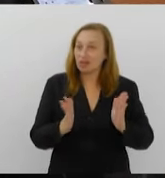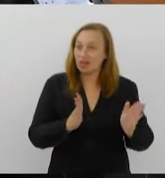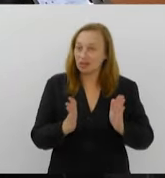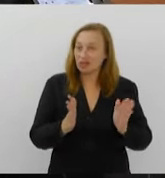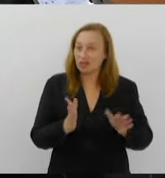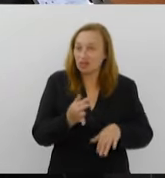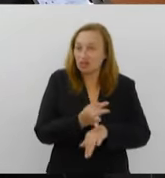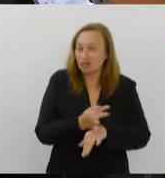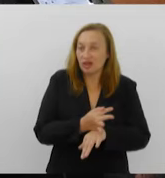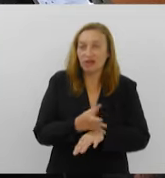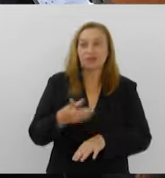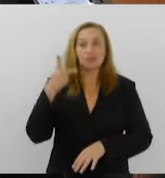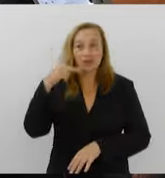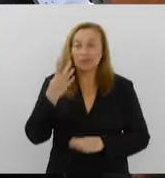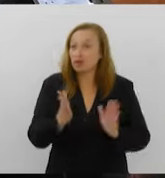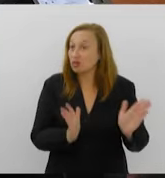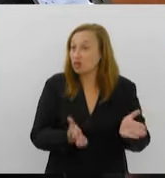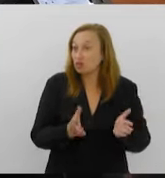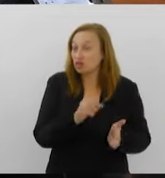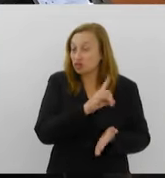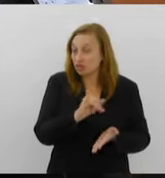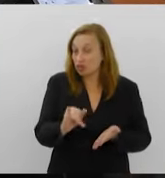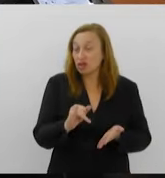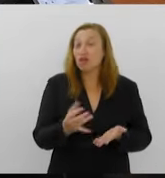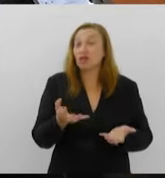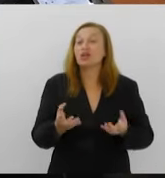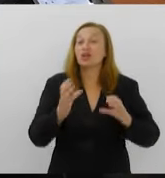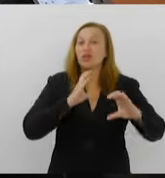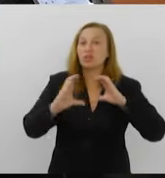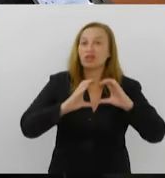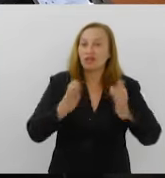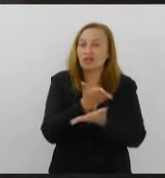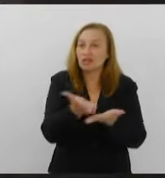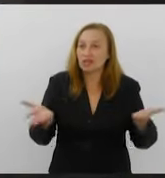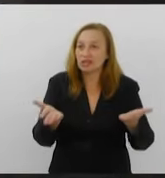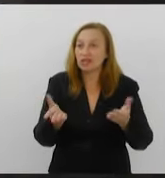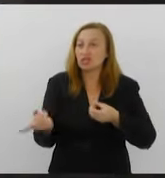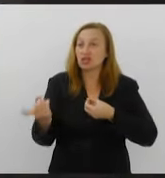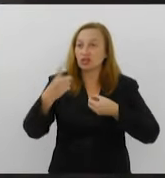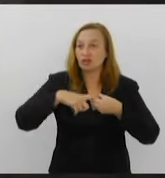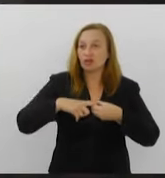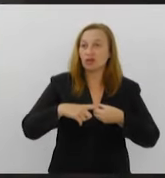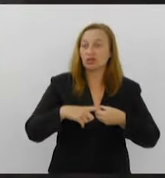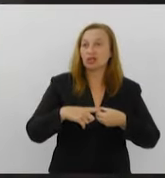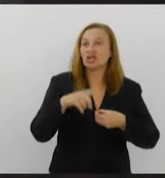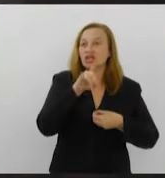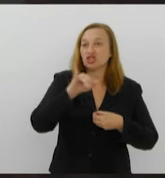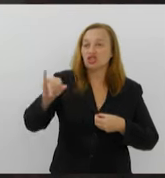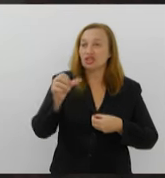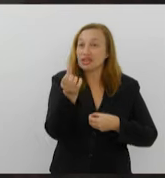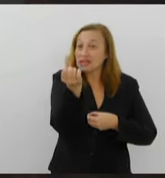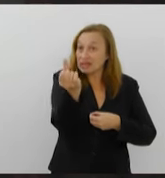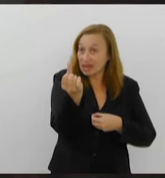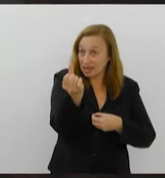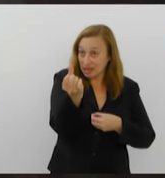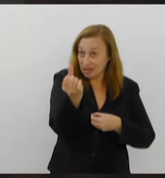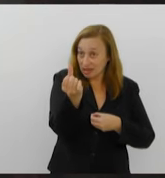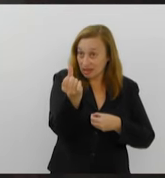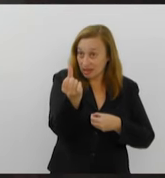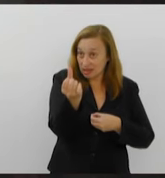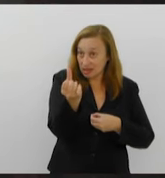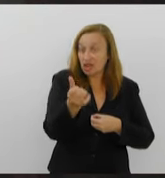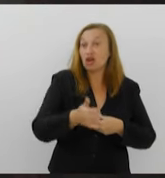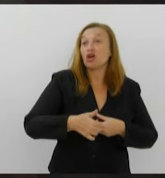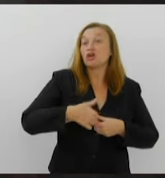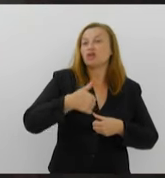dia de hoje e eu gostaria já de comunicar a Vossa Excelência que a gente retorna no dia 6, uma vez que dia 1º cai numa